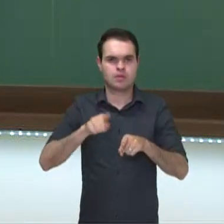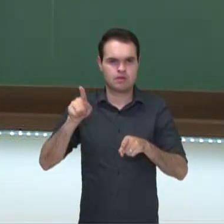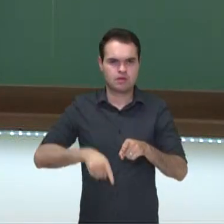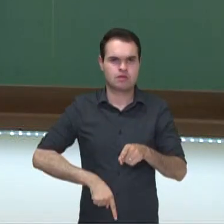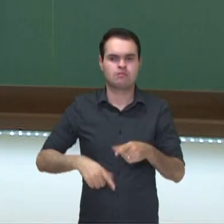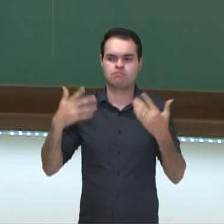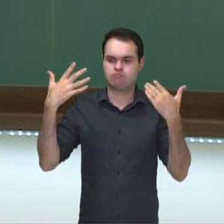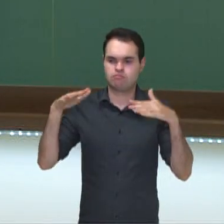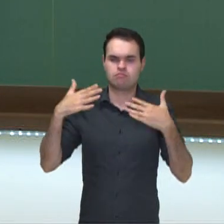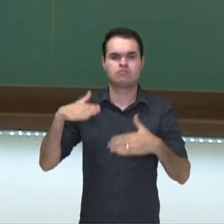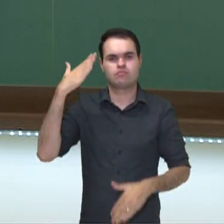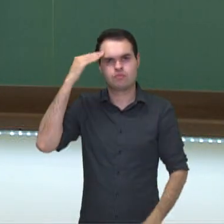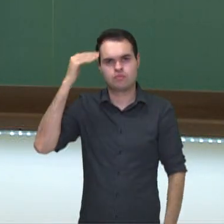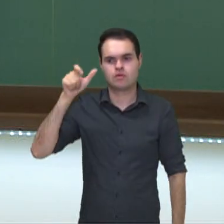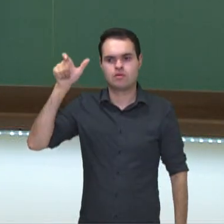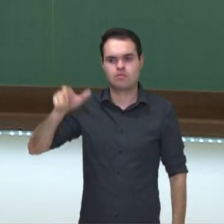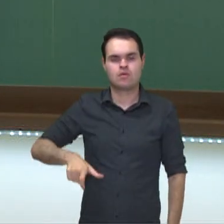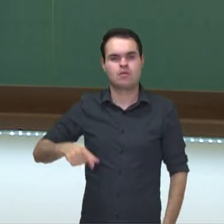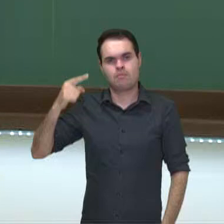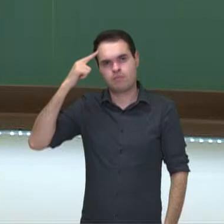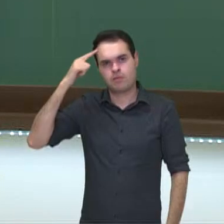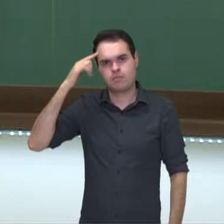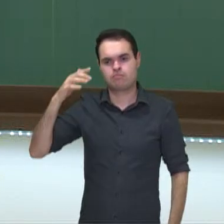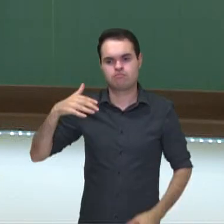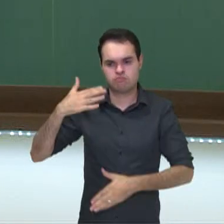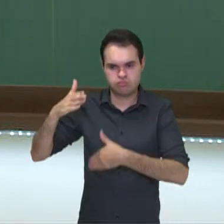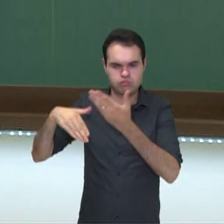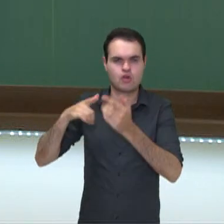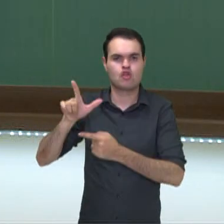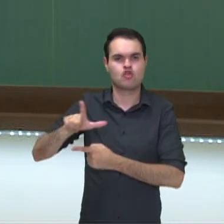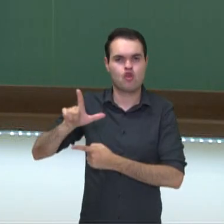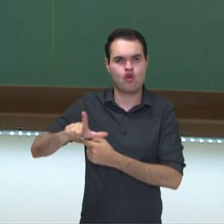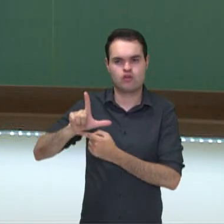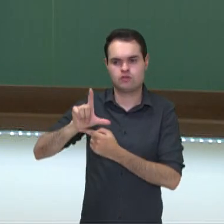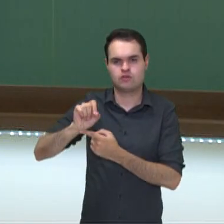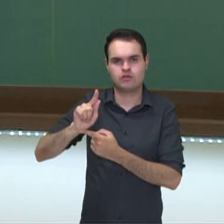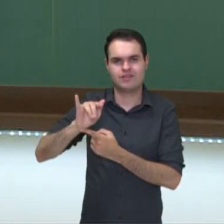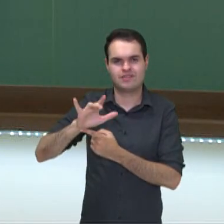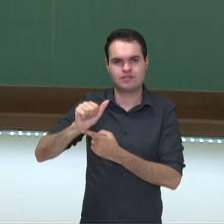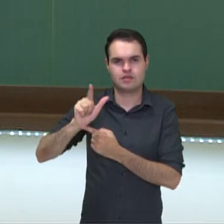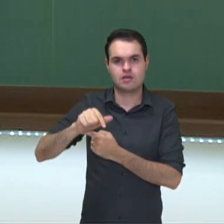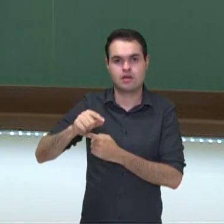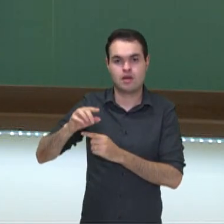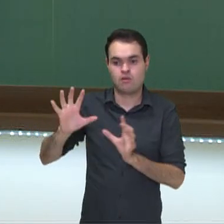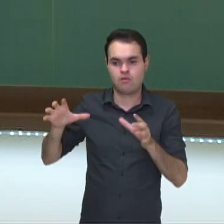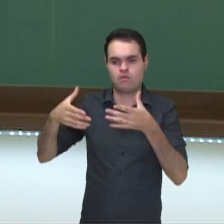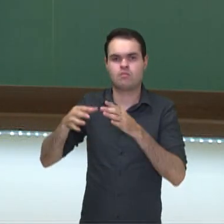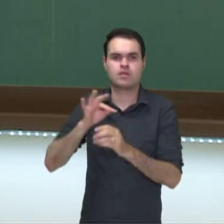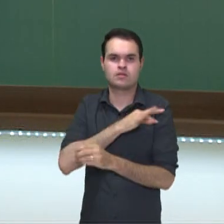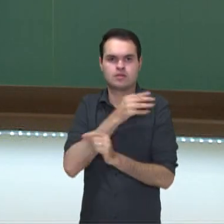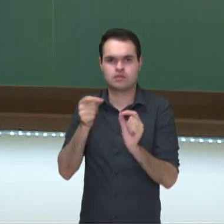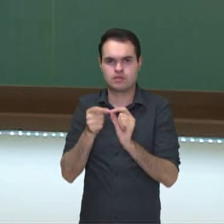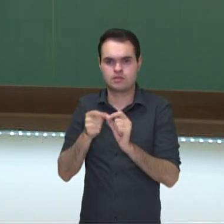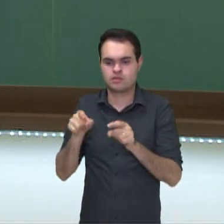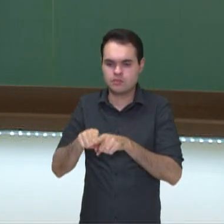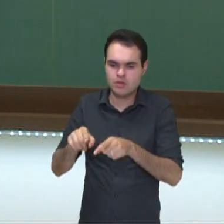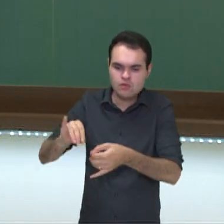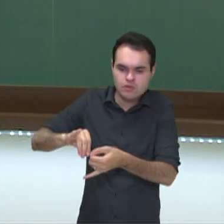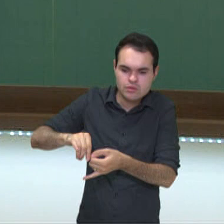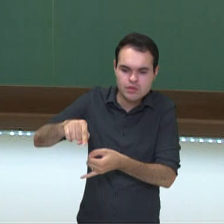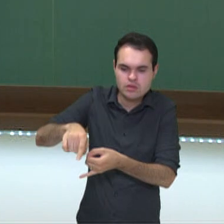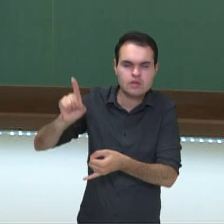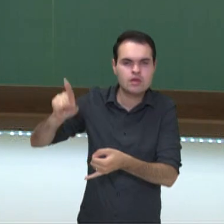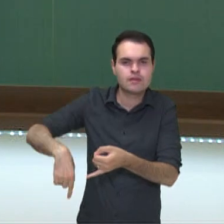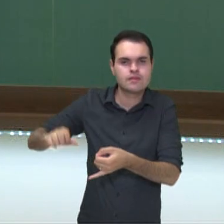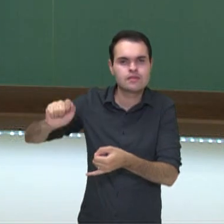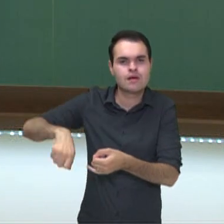grande mestre em lógica, tá? Ele desenvolve a lógica como um conjunto de técnicas e um instrumento que nós